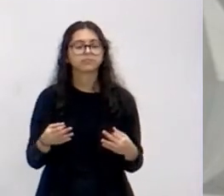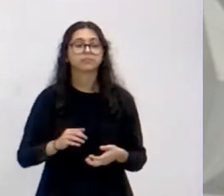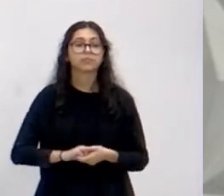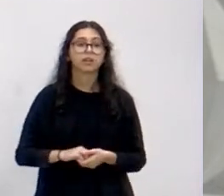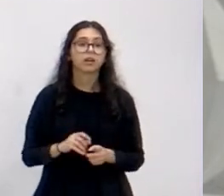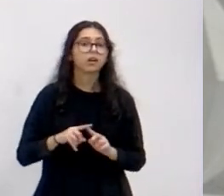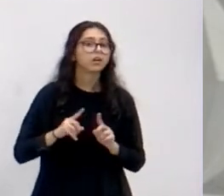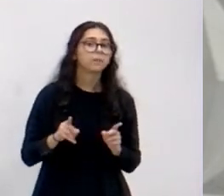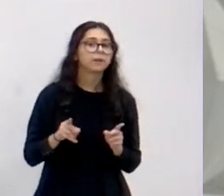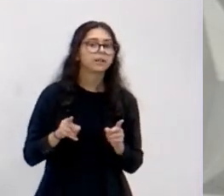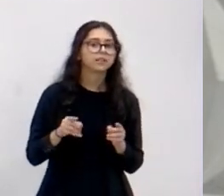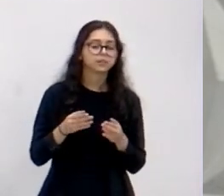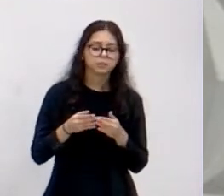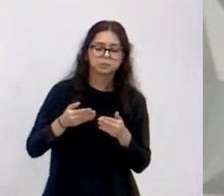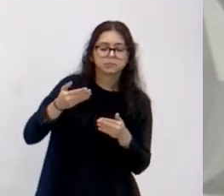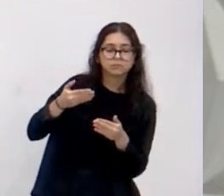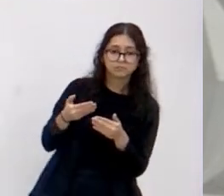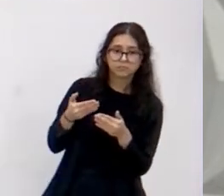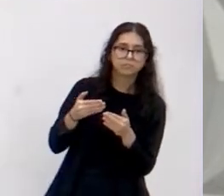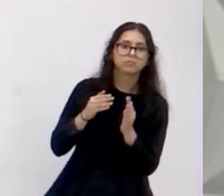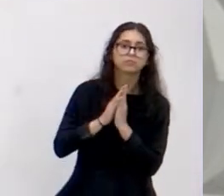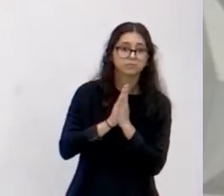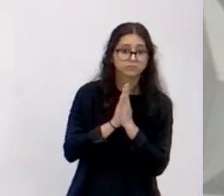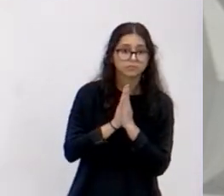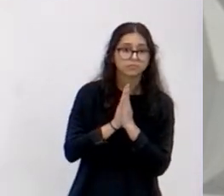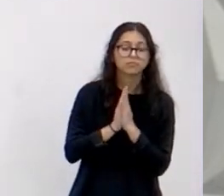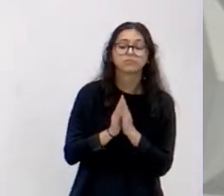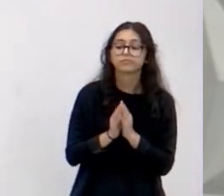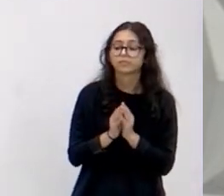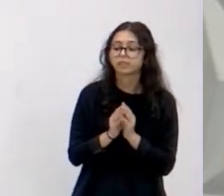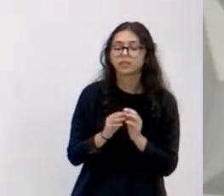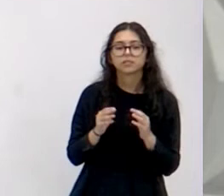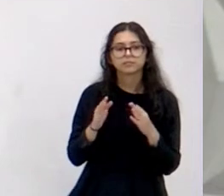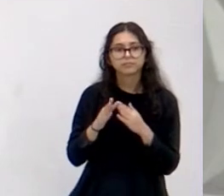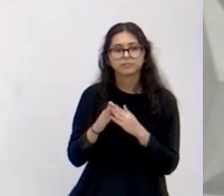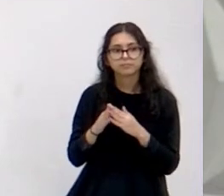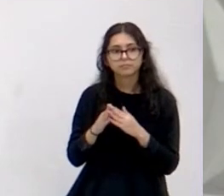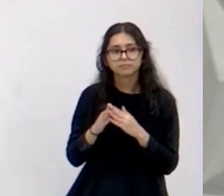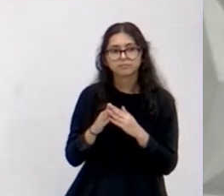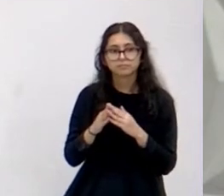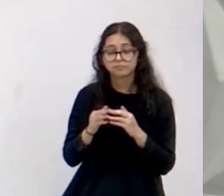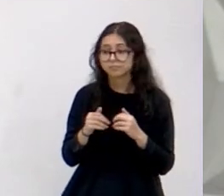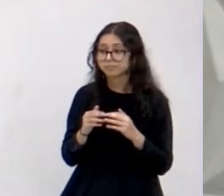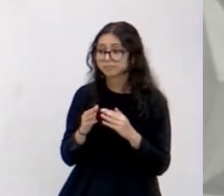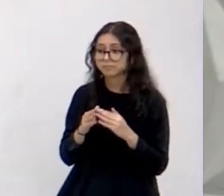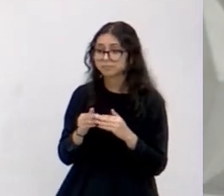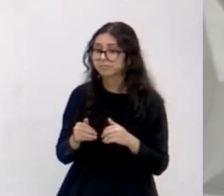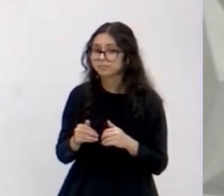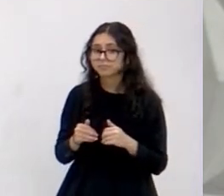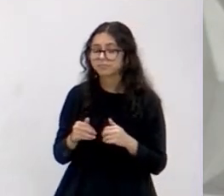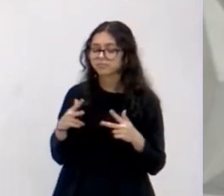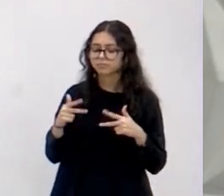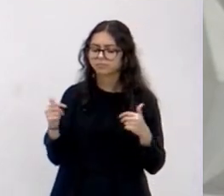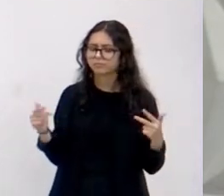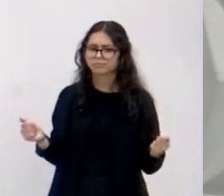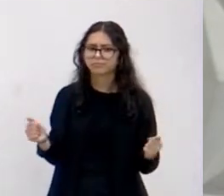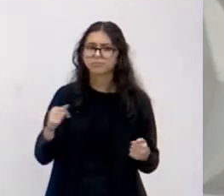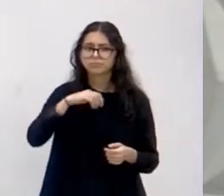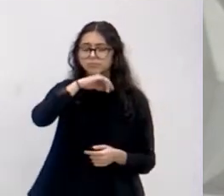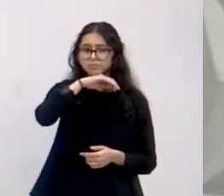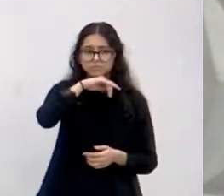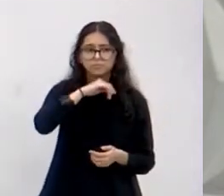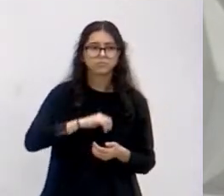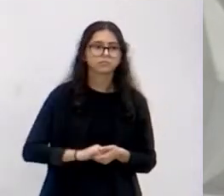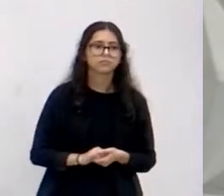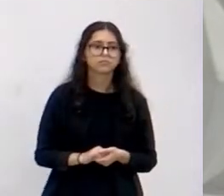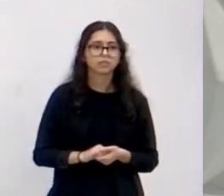mas o que que está por trás Dessa Oração e ele faz a coisa certa mas a motivação não é